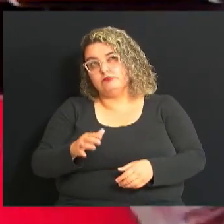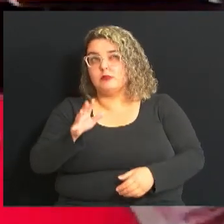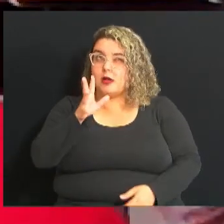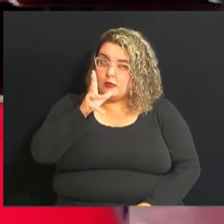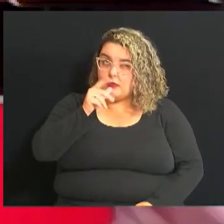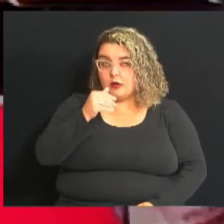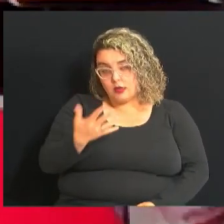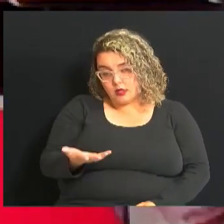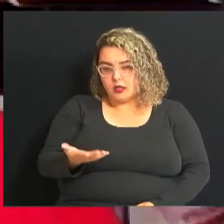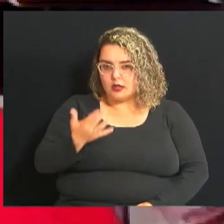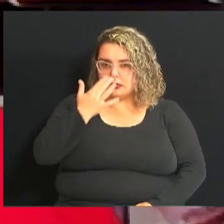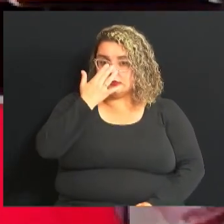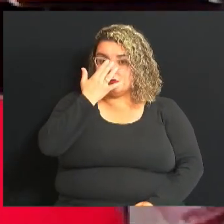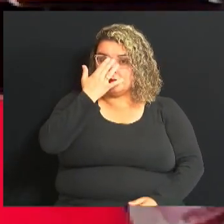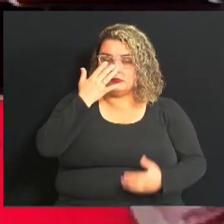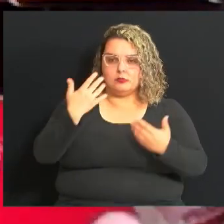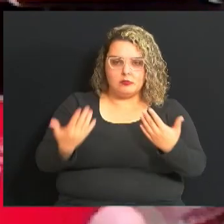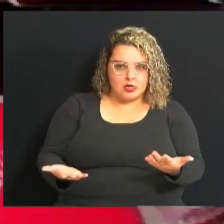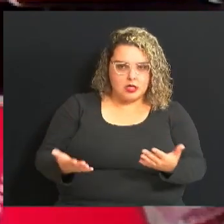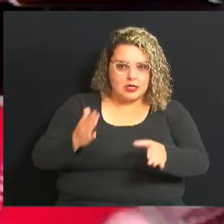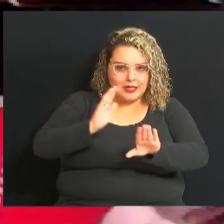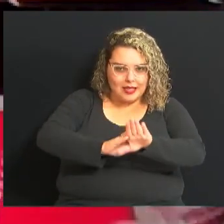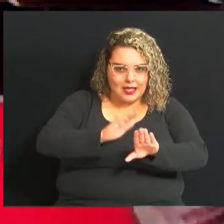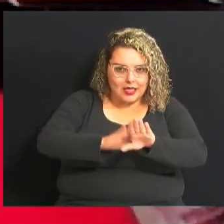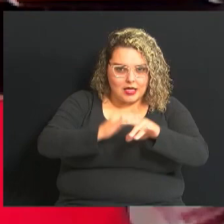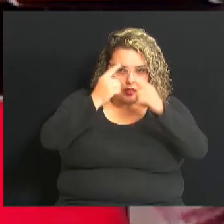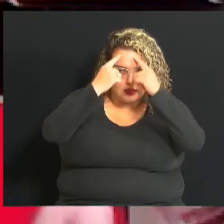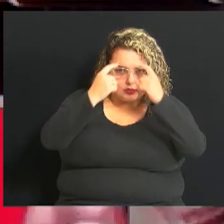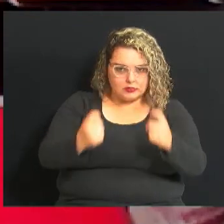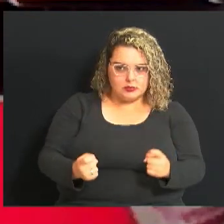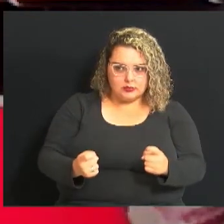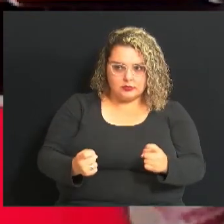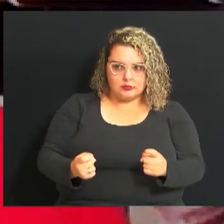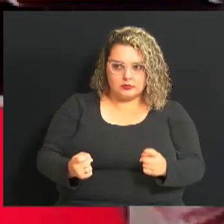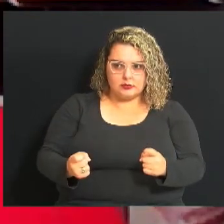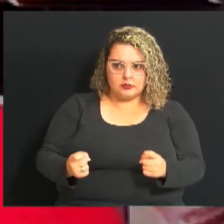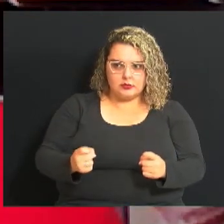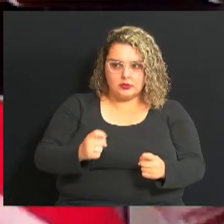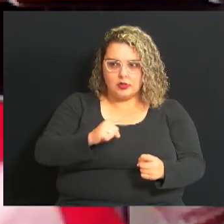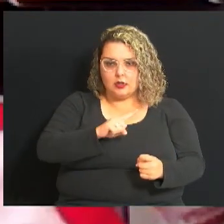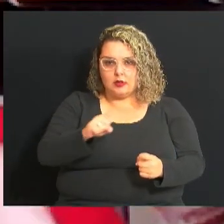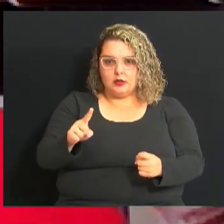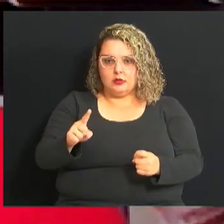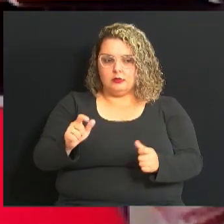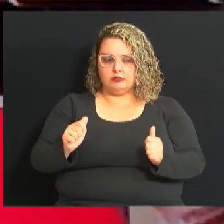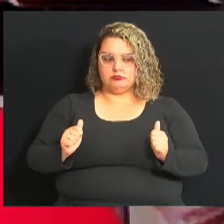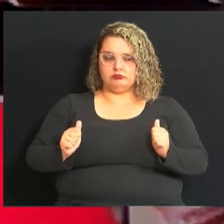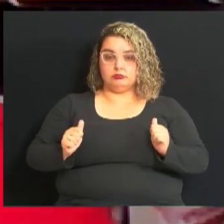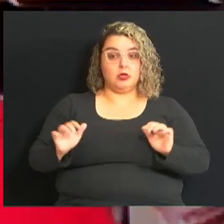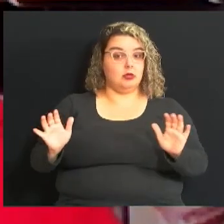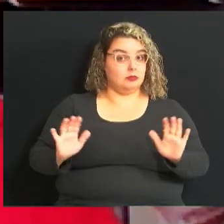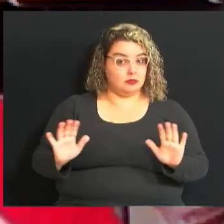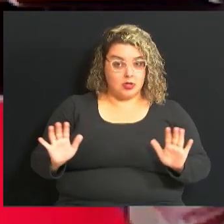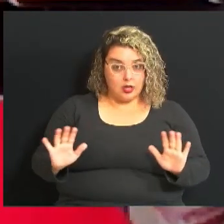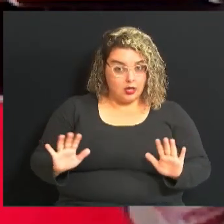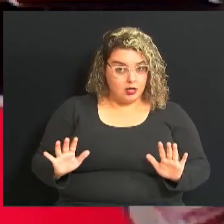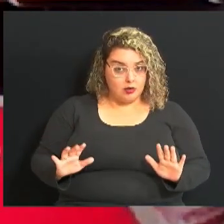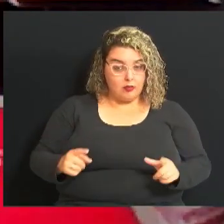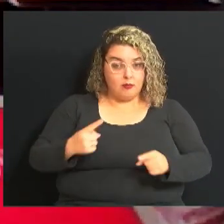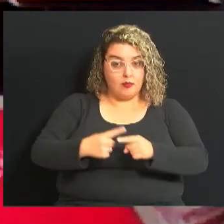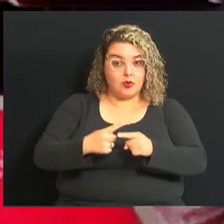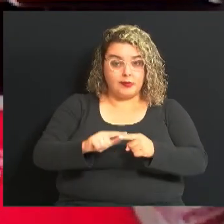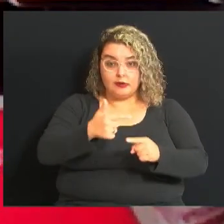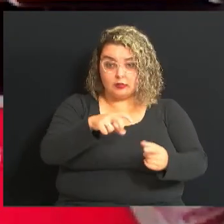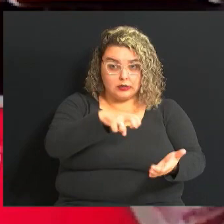que atos de violência não fiquem impunes, porque a impunidade